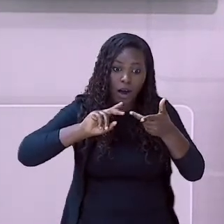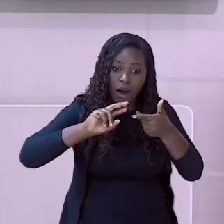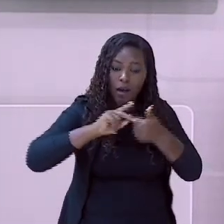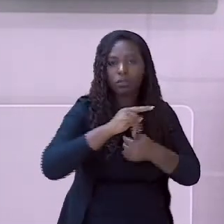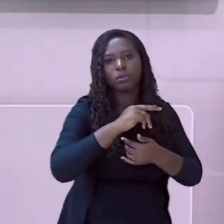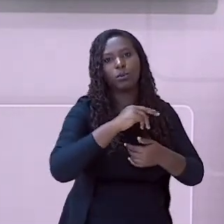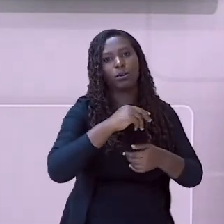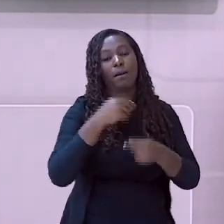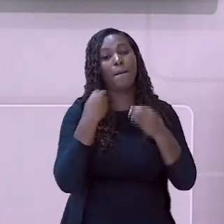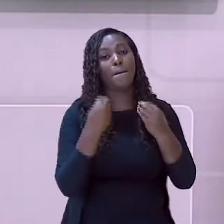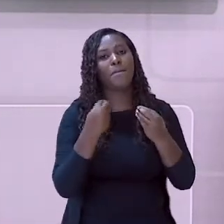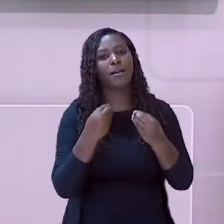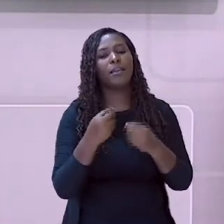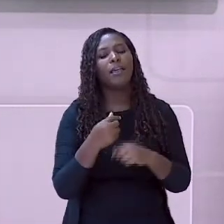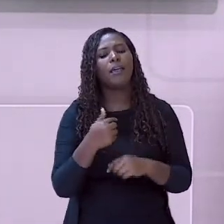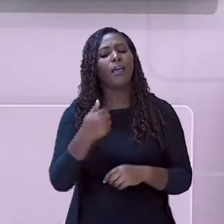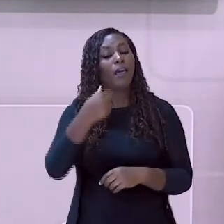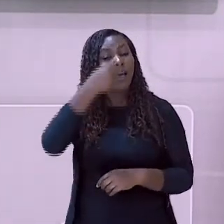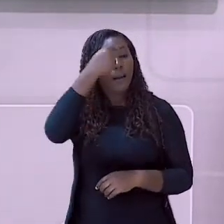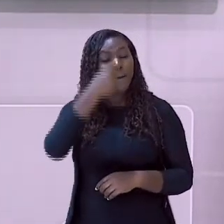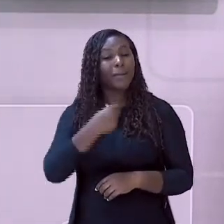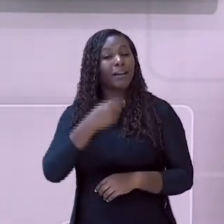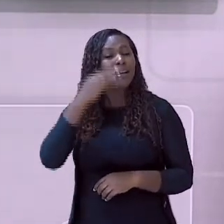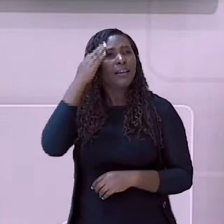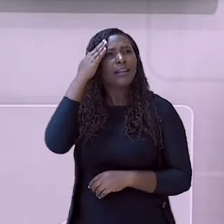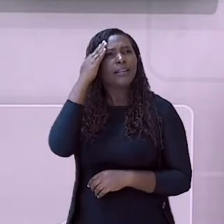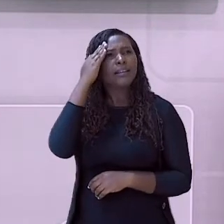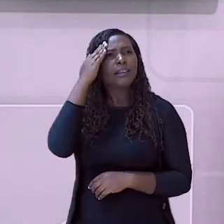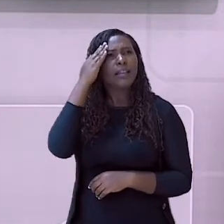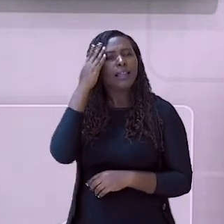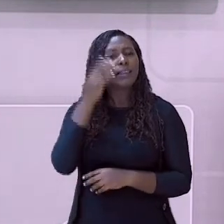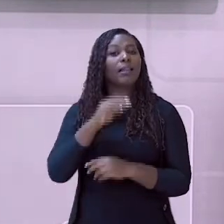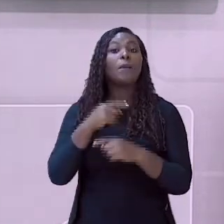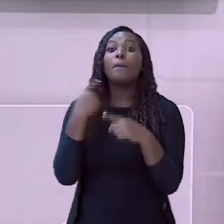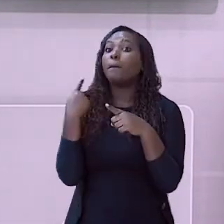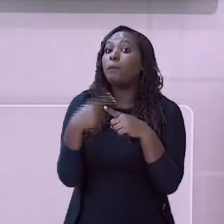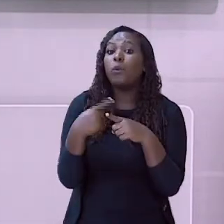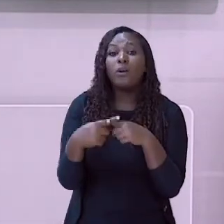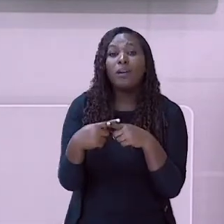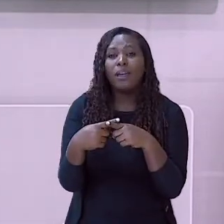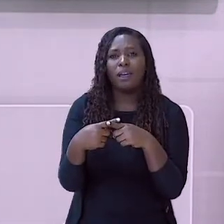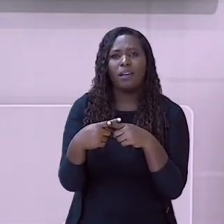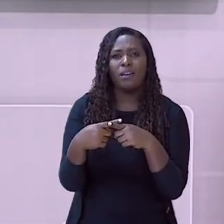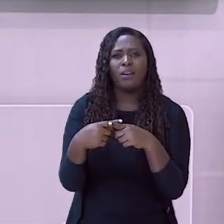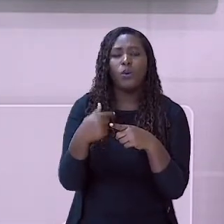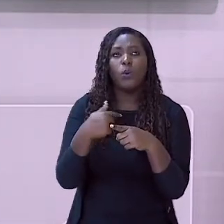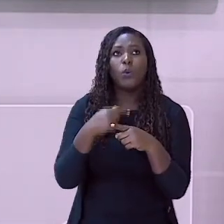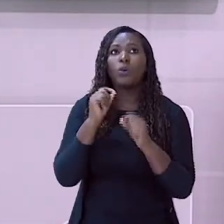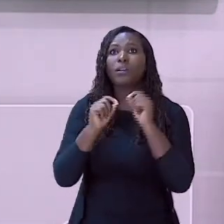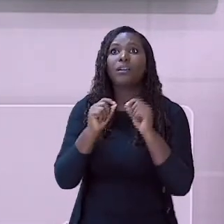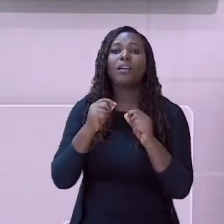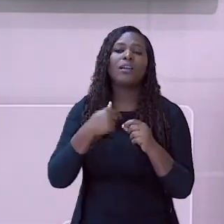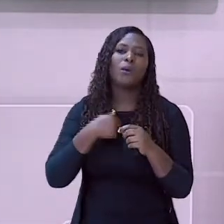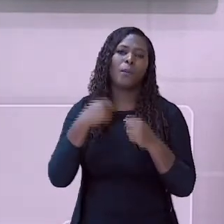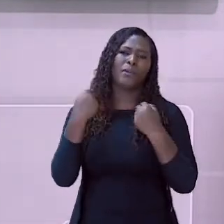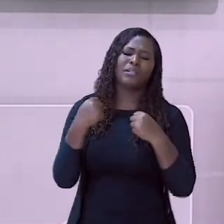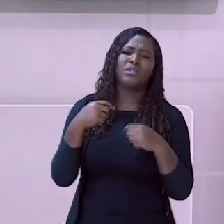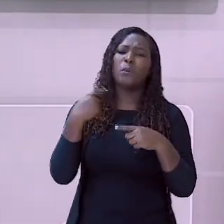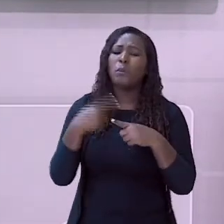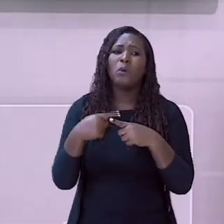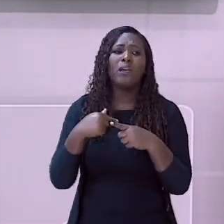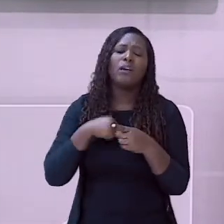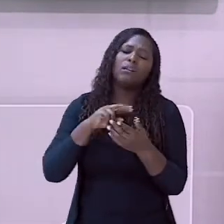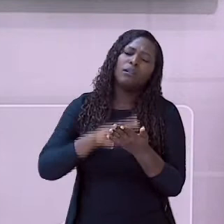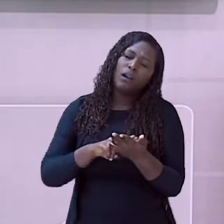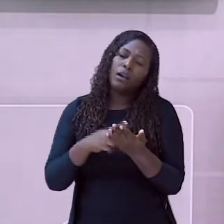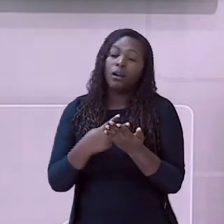para que ela consiga entender, compreender melhor o que eu preciso. Após entender o